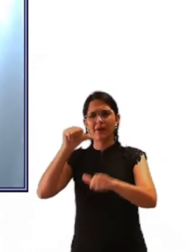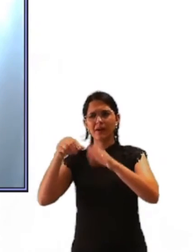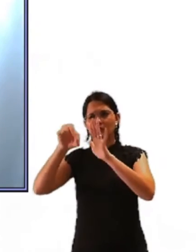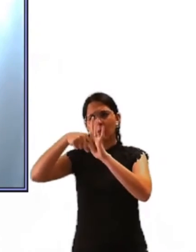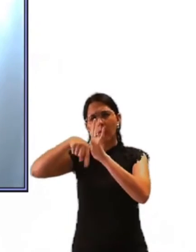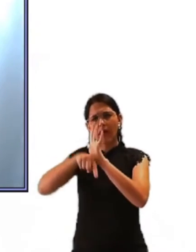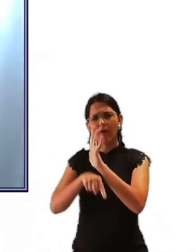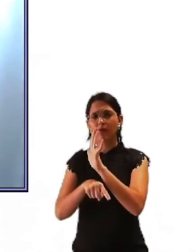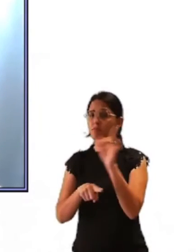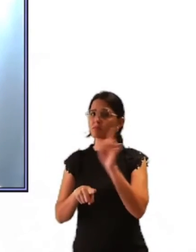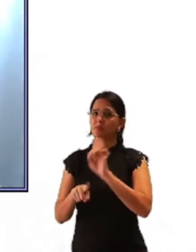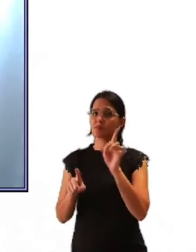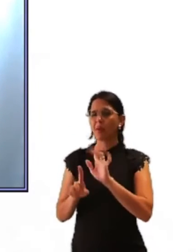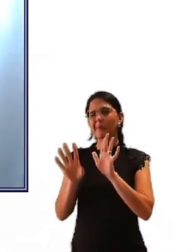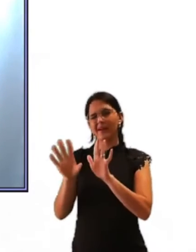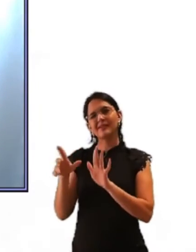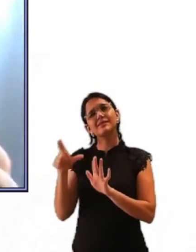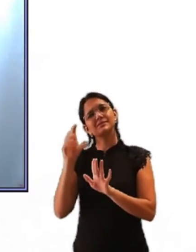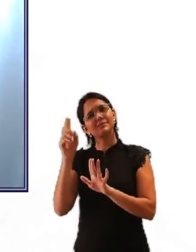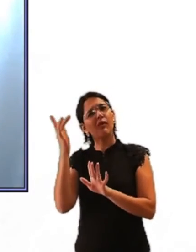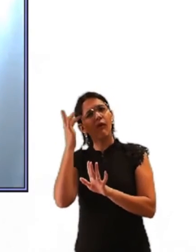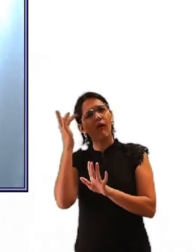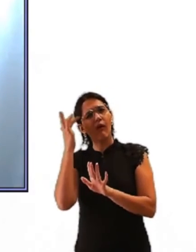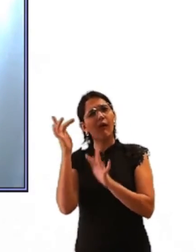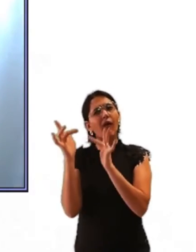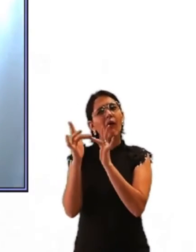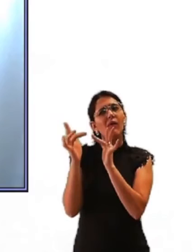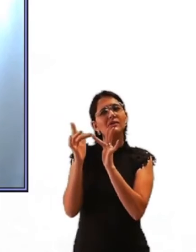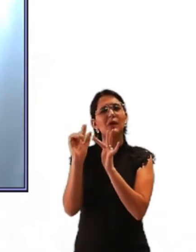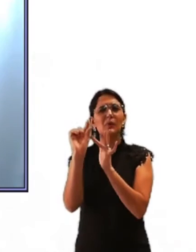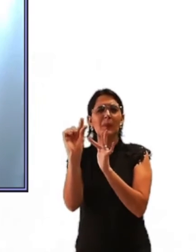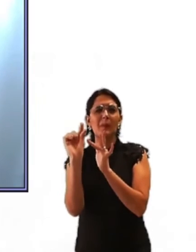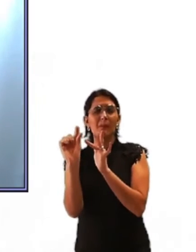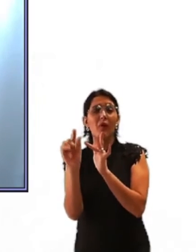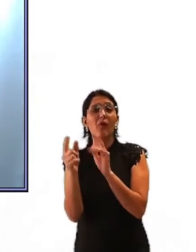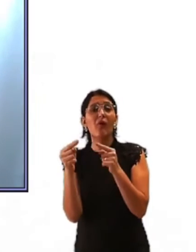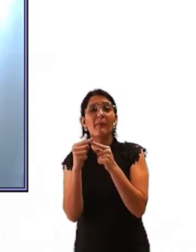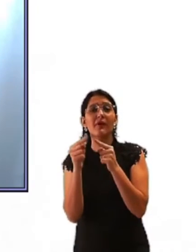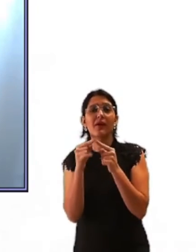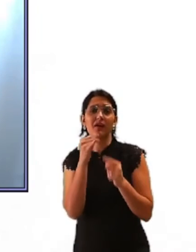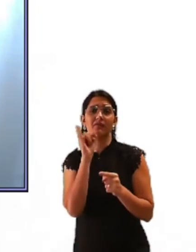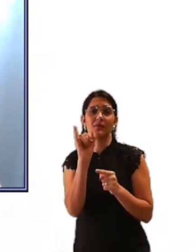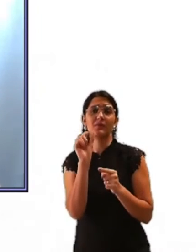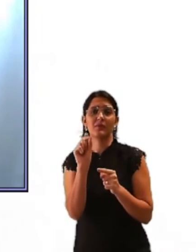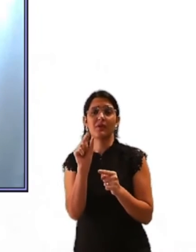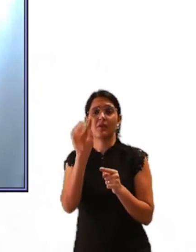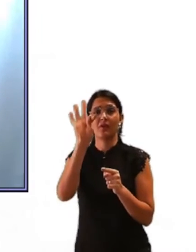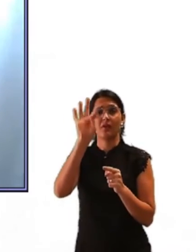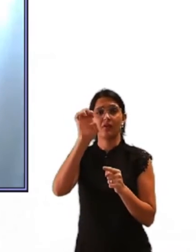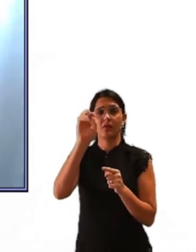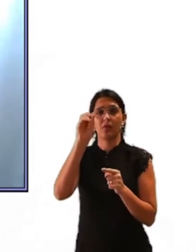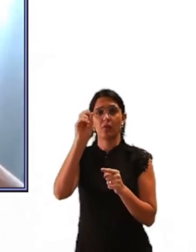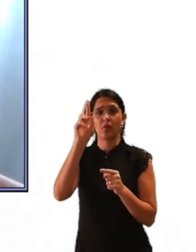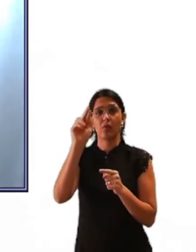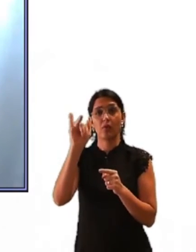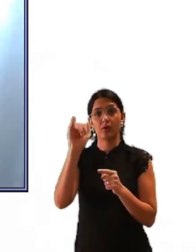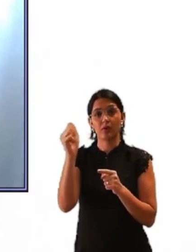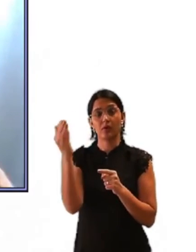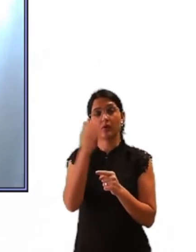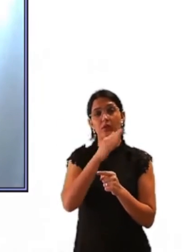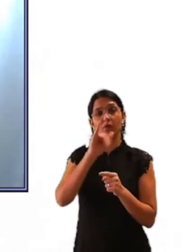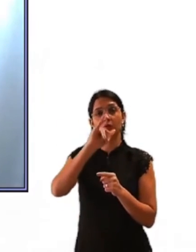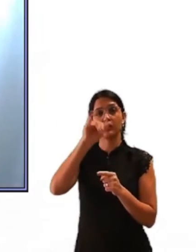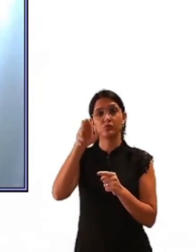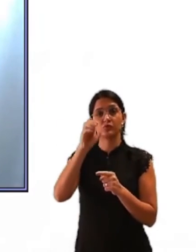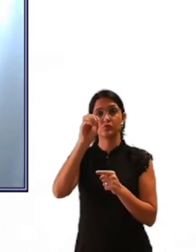algum contato, sim, com essa ideia da teoria dos jogos. No, hoje, né, assim, eu falo para quem vai